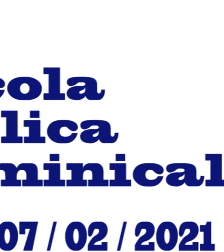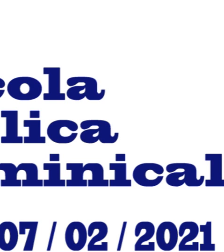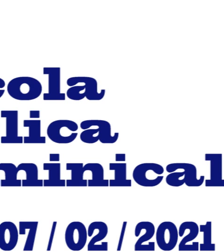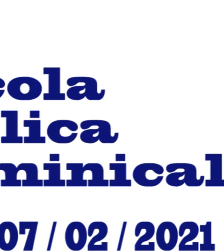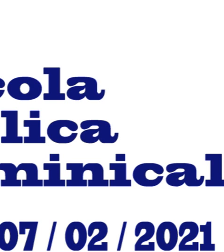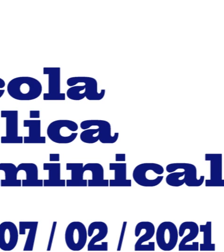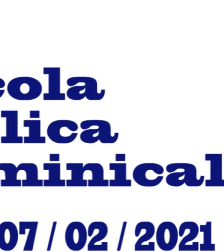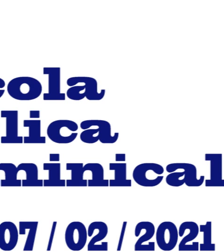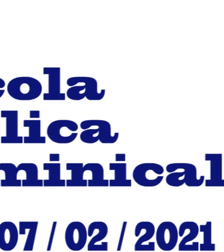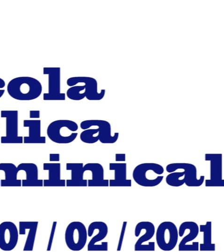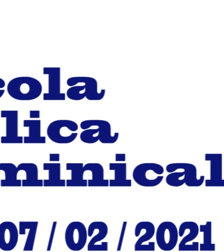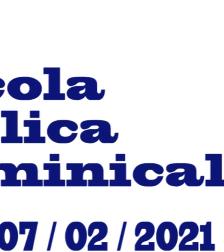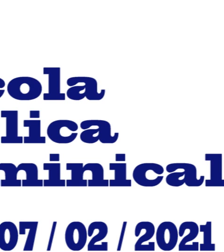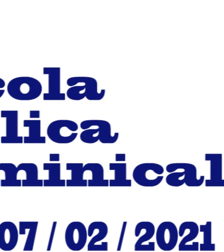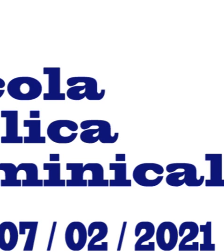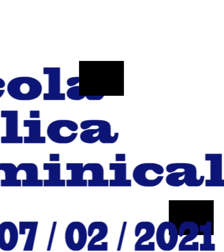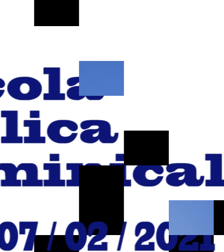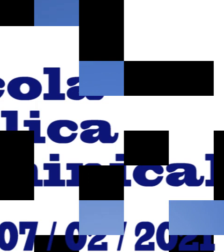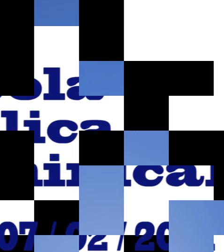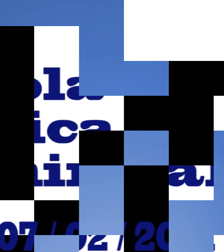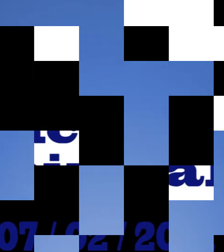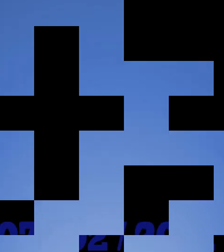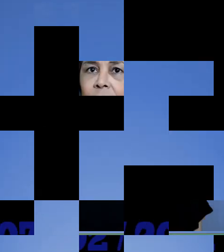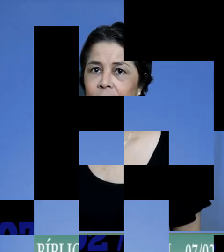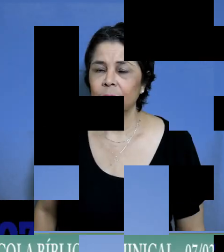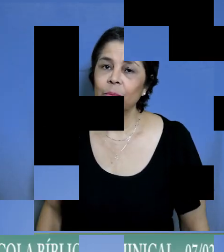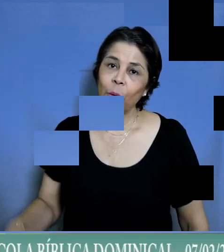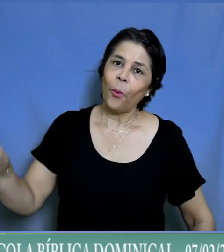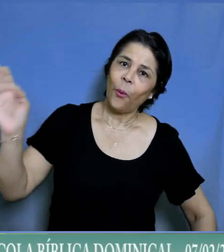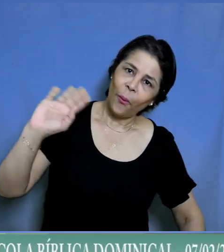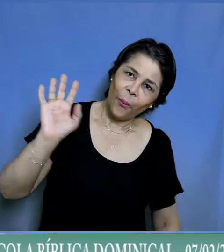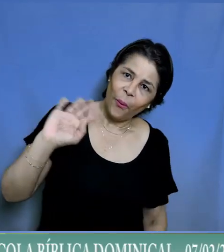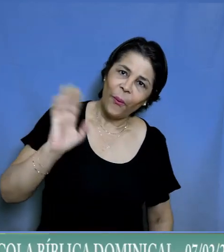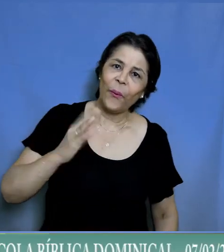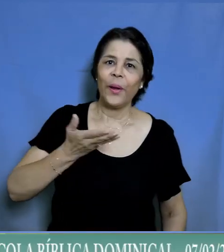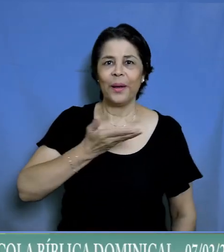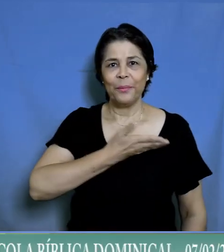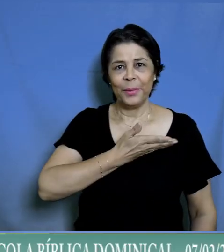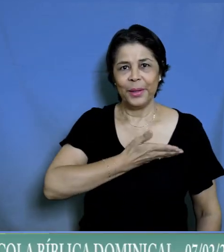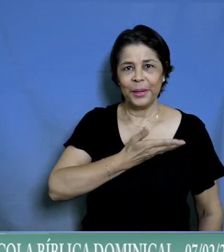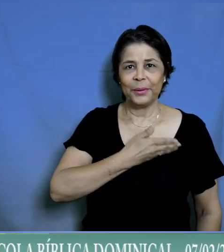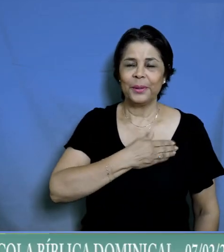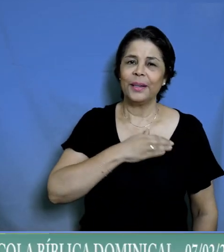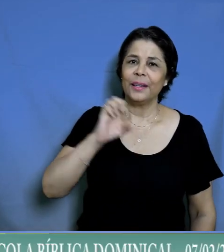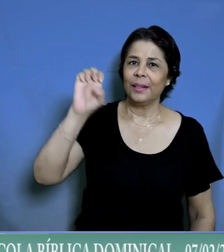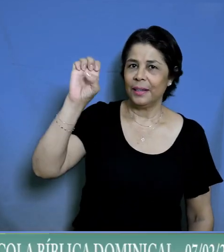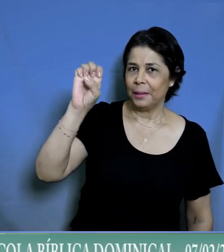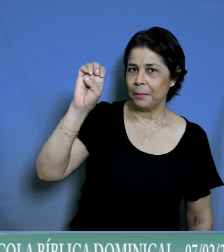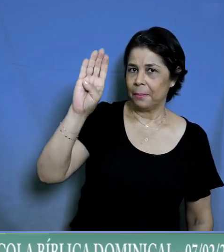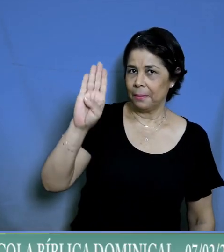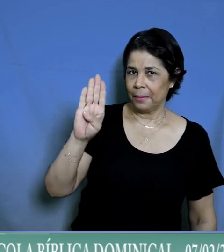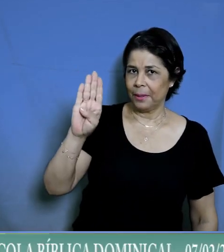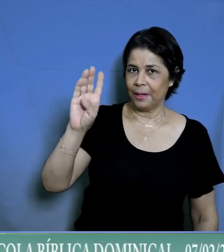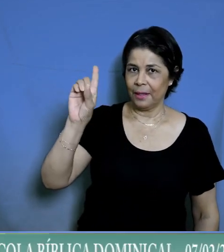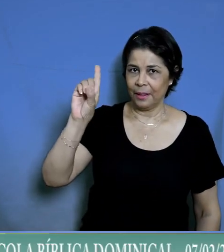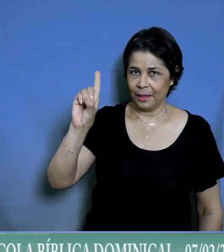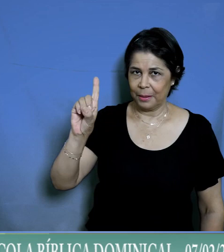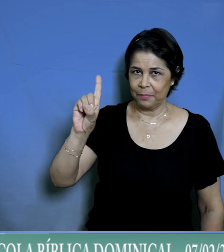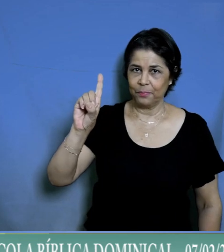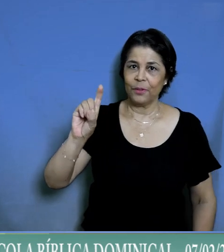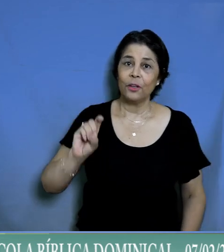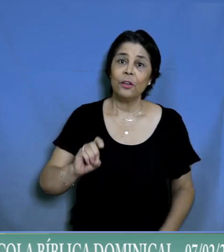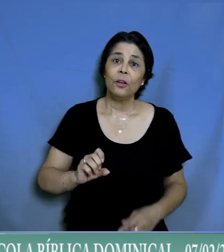ensina o caminho, a verdade e a vida. Olá, meus irmãos da Escola Dominical. Estamos quase já na hora